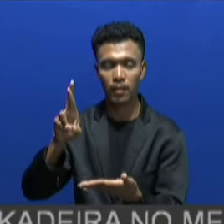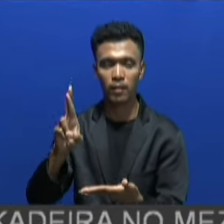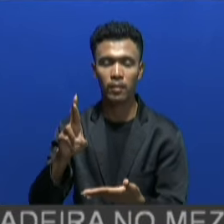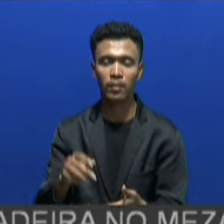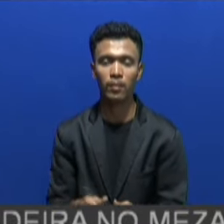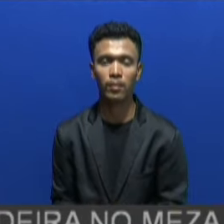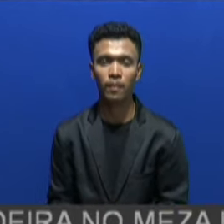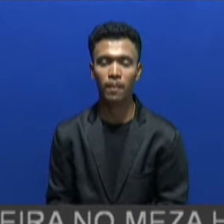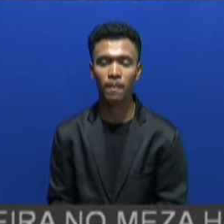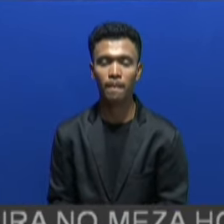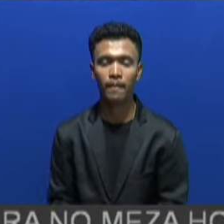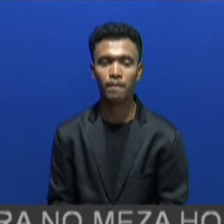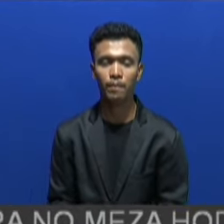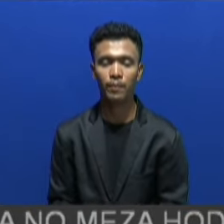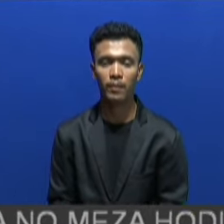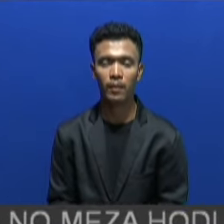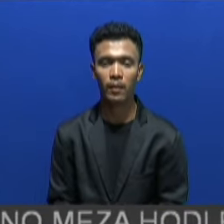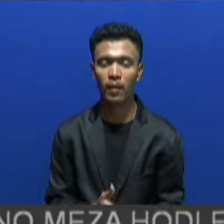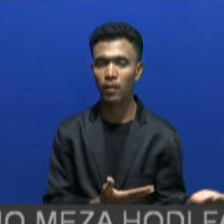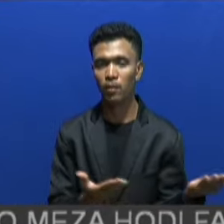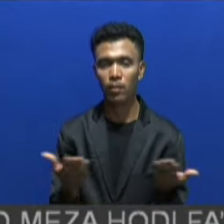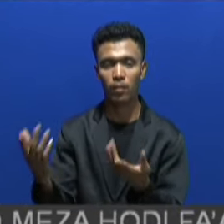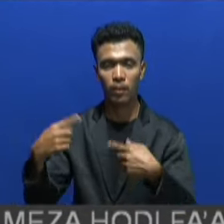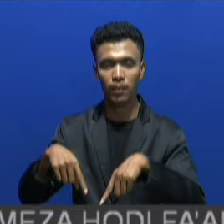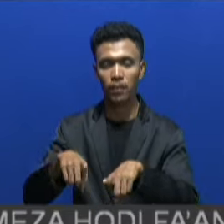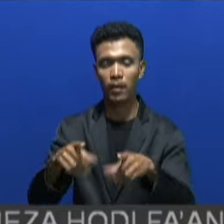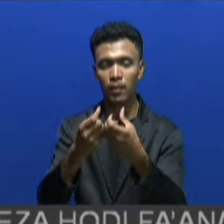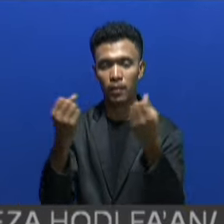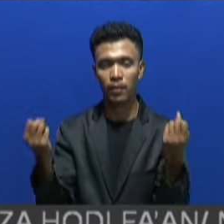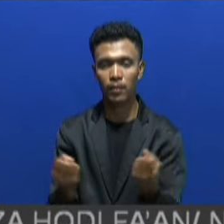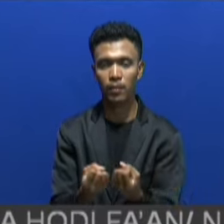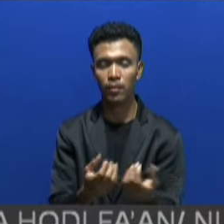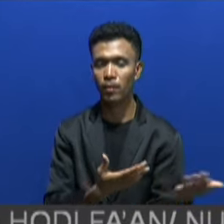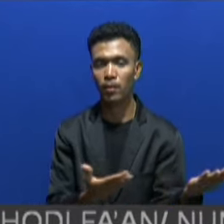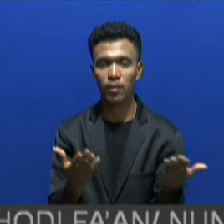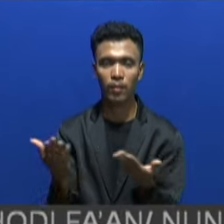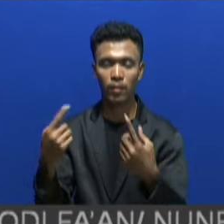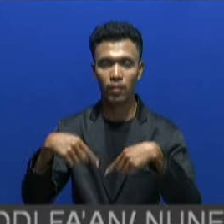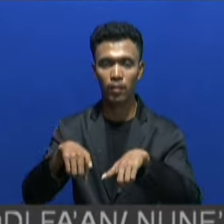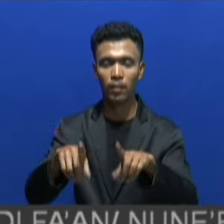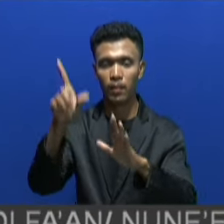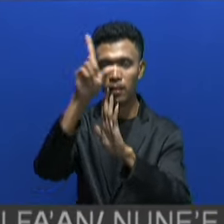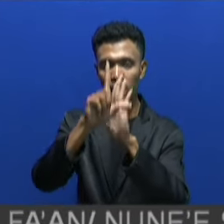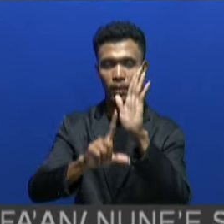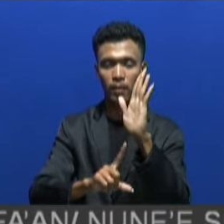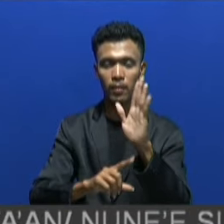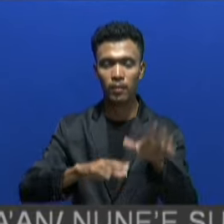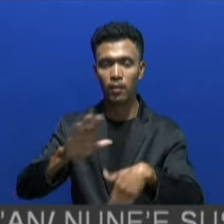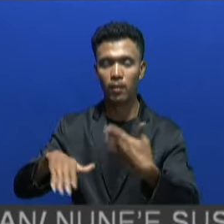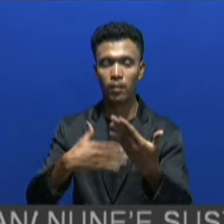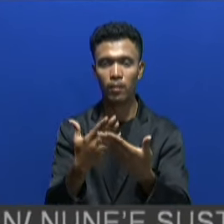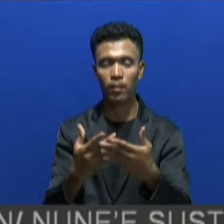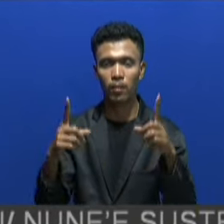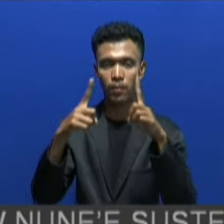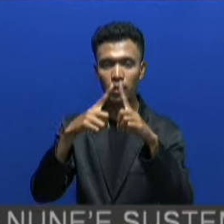atu concentra fala iha sukunemeko uri lori ba liste ne tomak ba